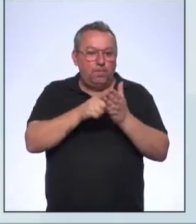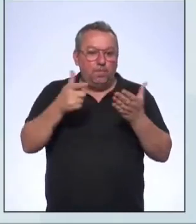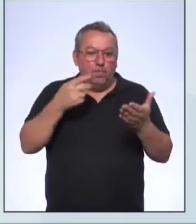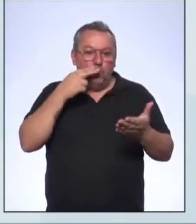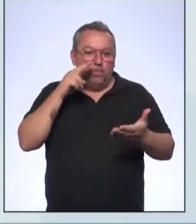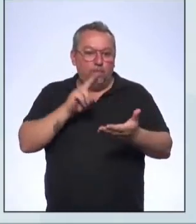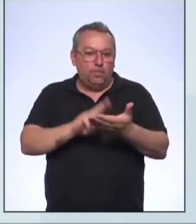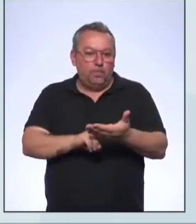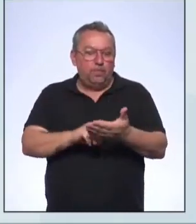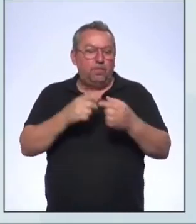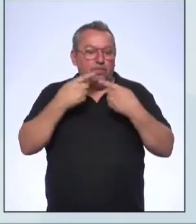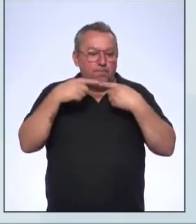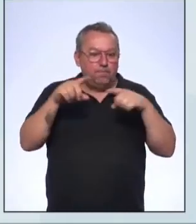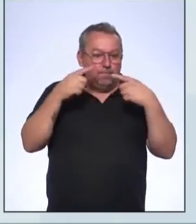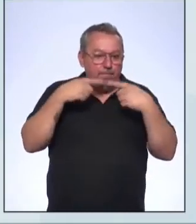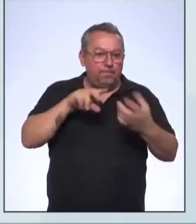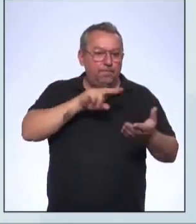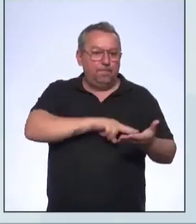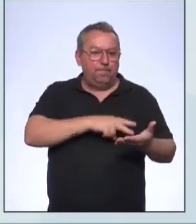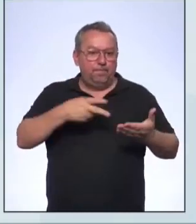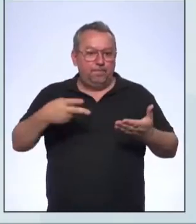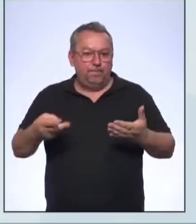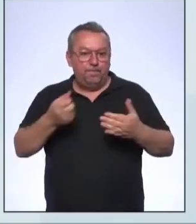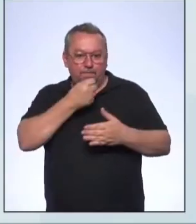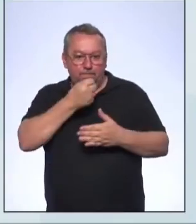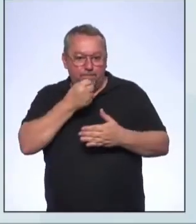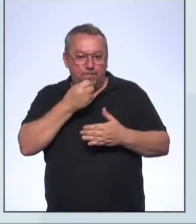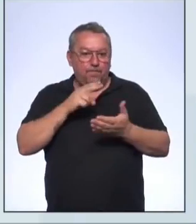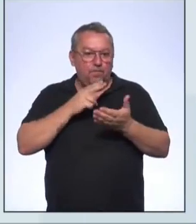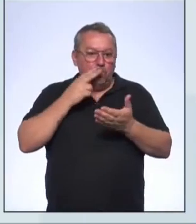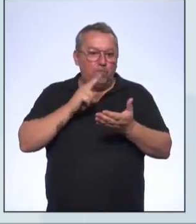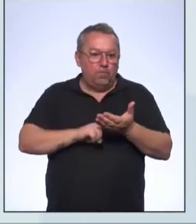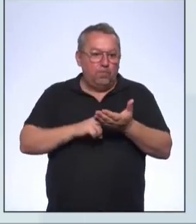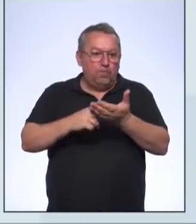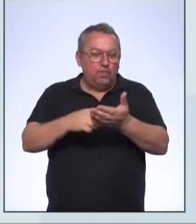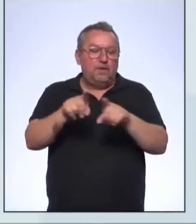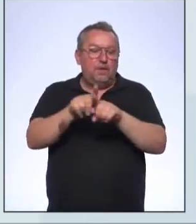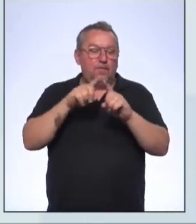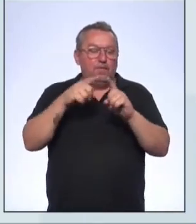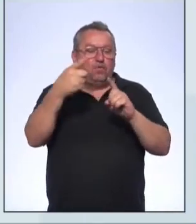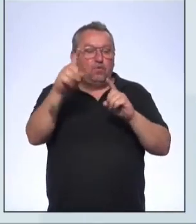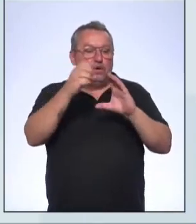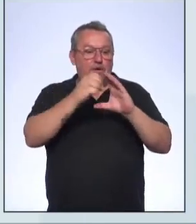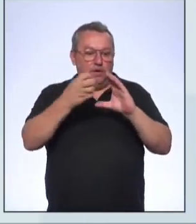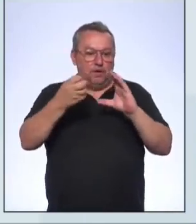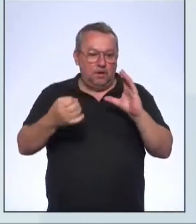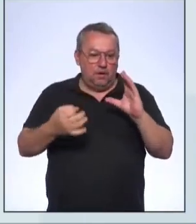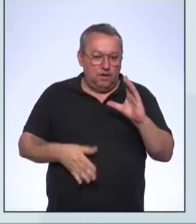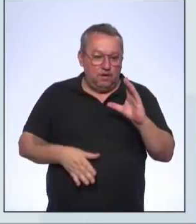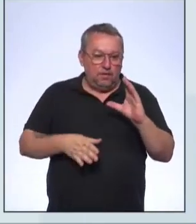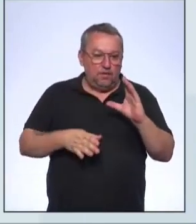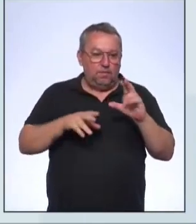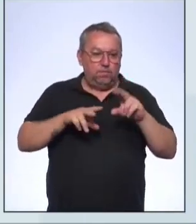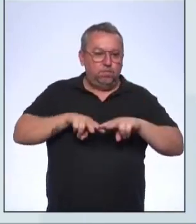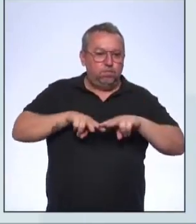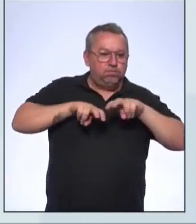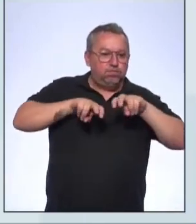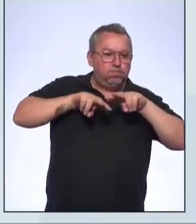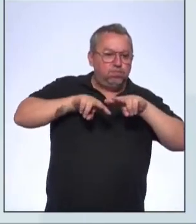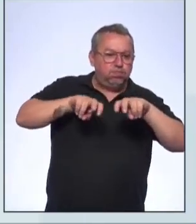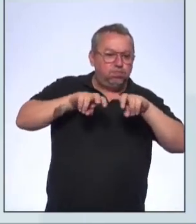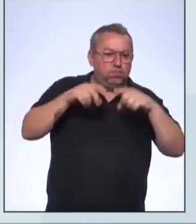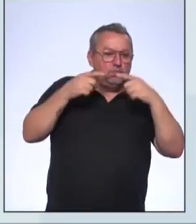de reclamação, interpretar reportagem e carta de reclamação de acordo com suas características e